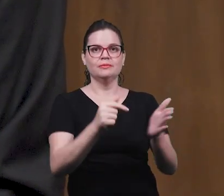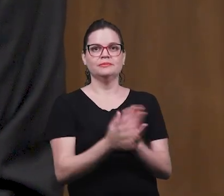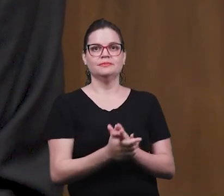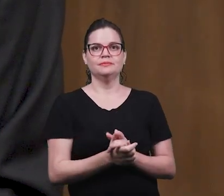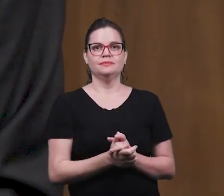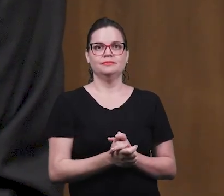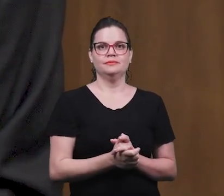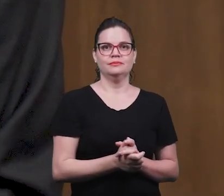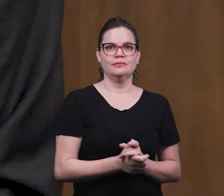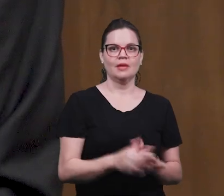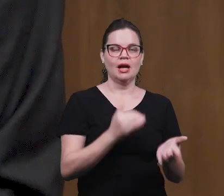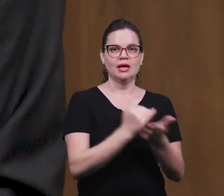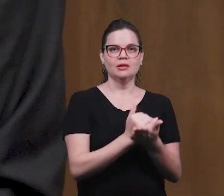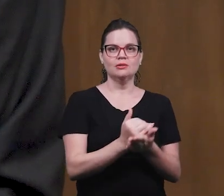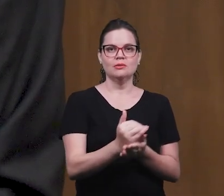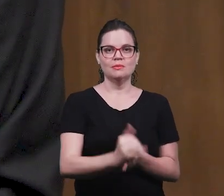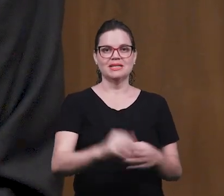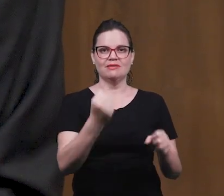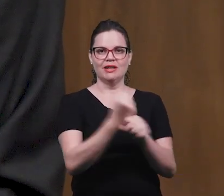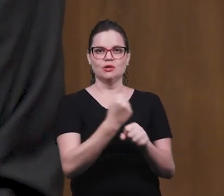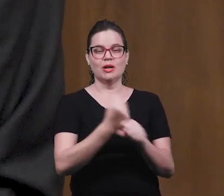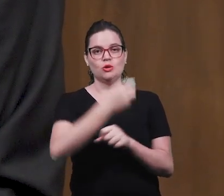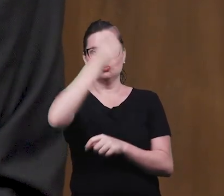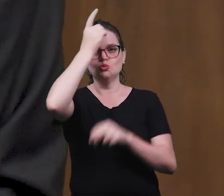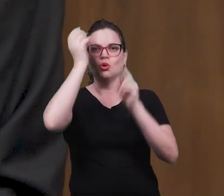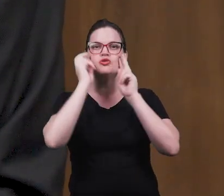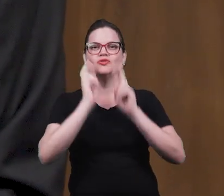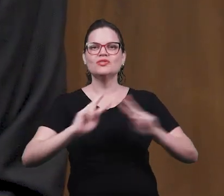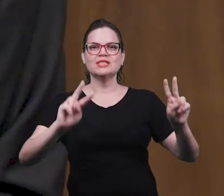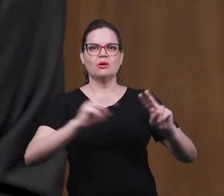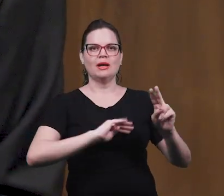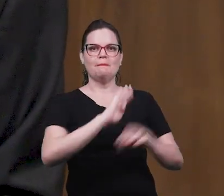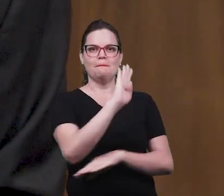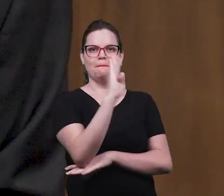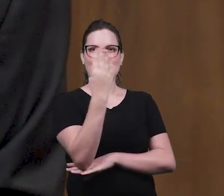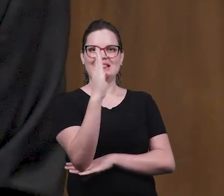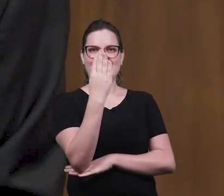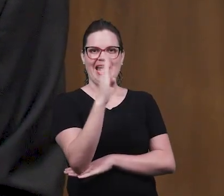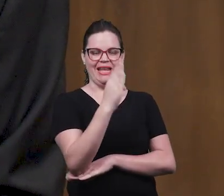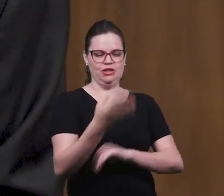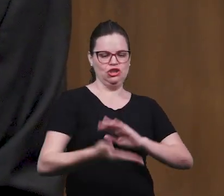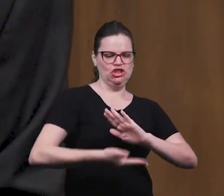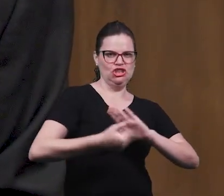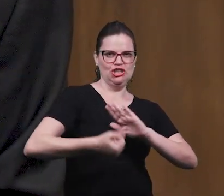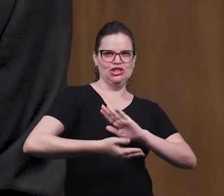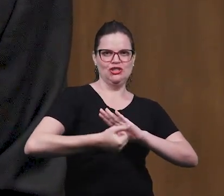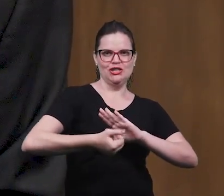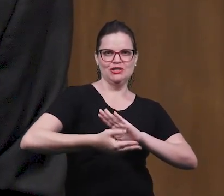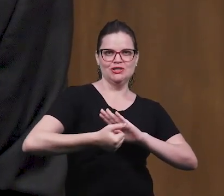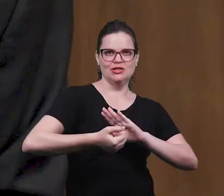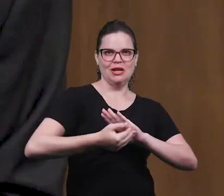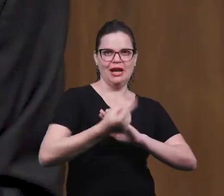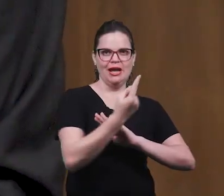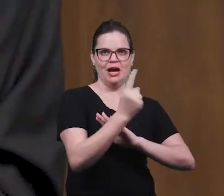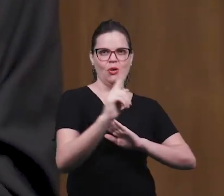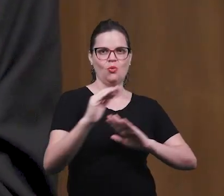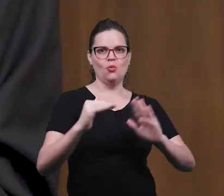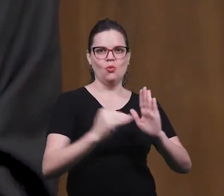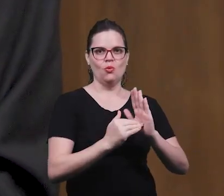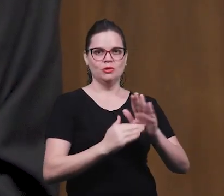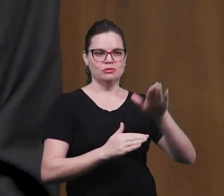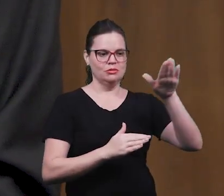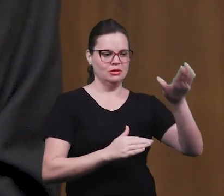começava a mudar as madeiras da igreja, o Senhor deu uma visão. E quando ele estava terminando de colocar a última, ele